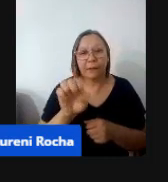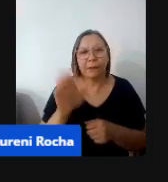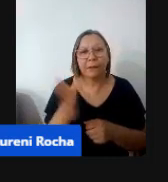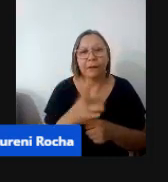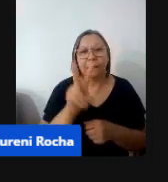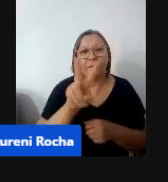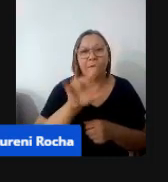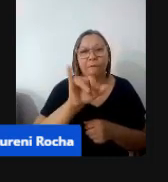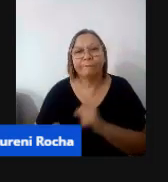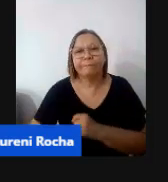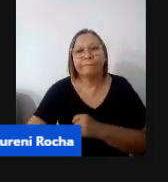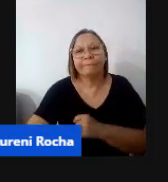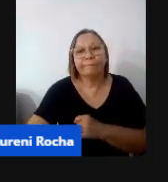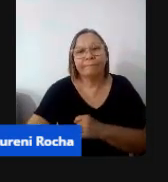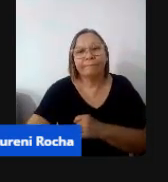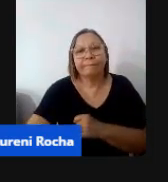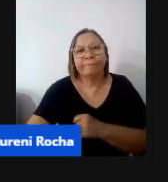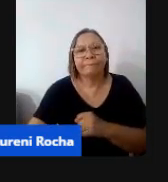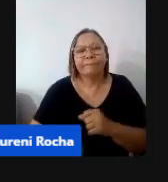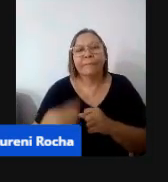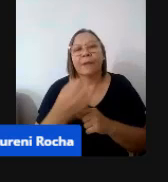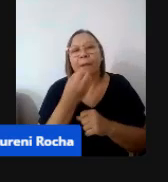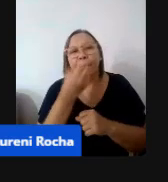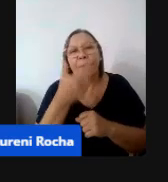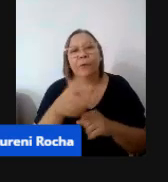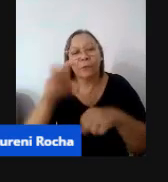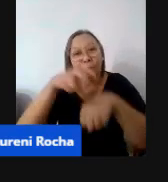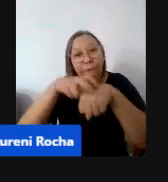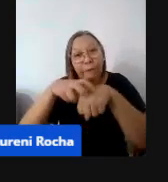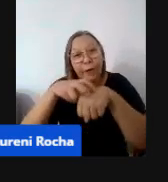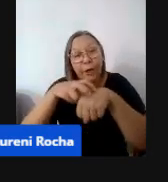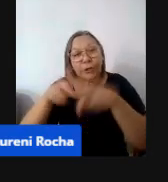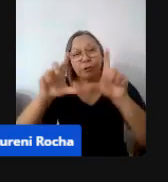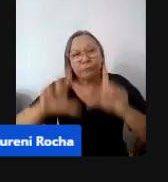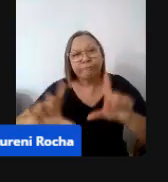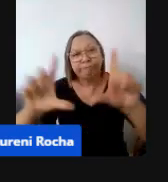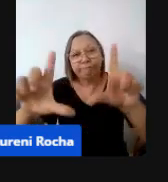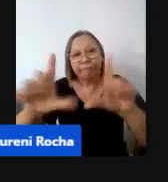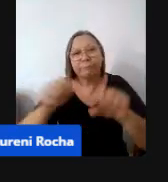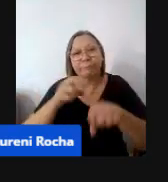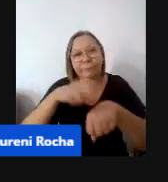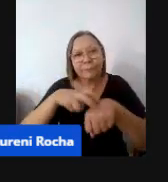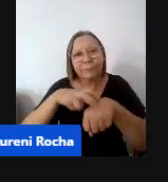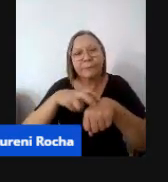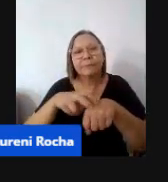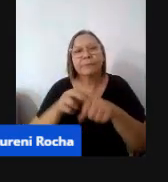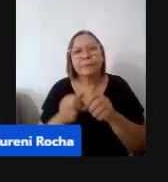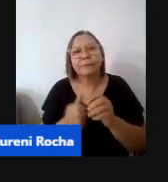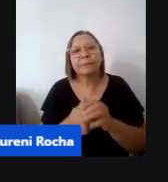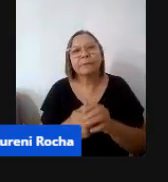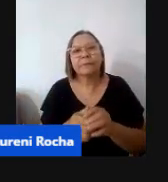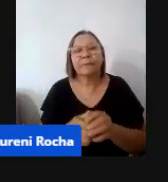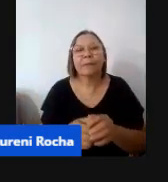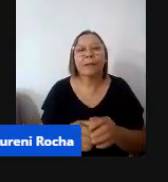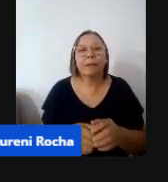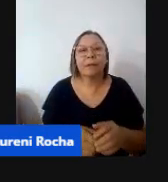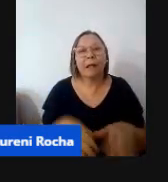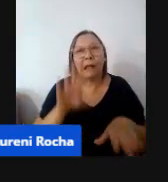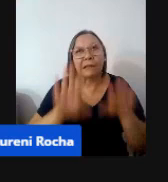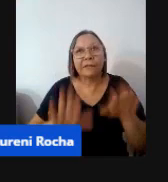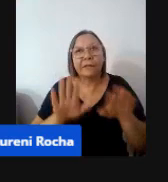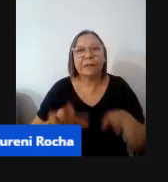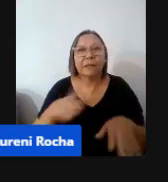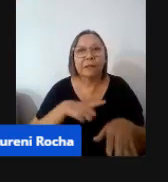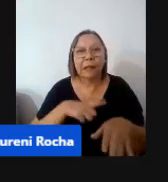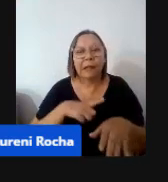comunicam tom de verde, não é? Às vezes a aula, por exemplo, a aula que eu mostrei para vocês tem um tom de amarelo com roxo. Então, o